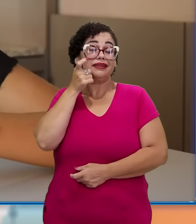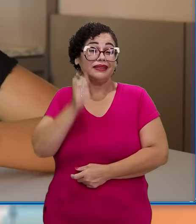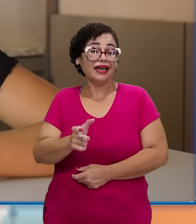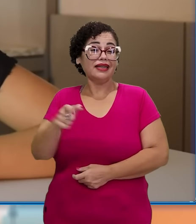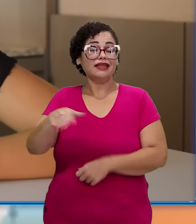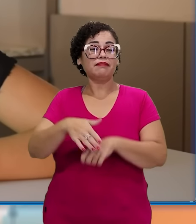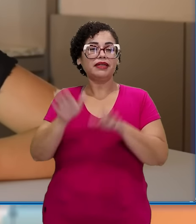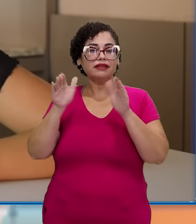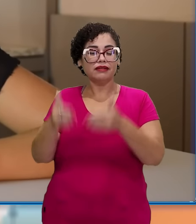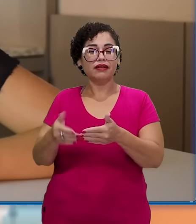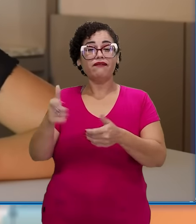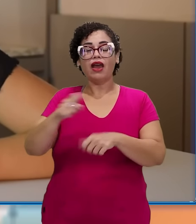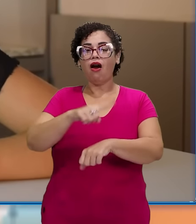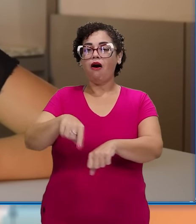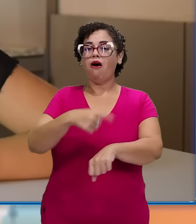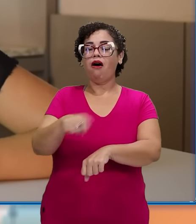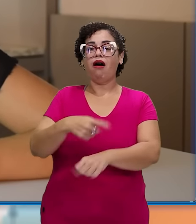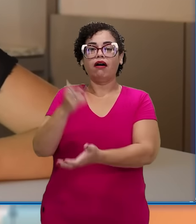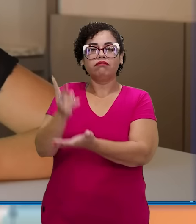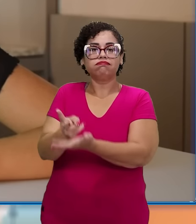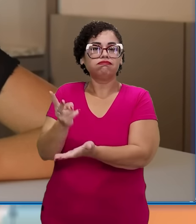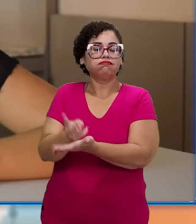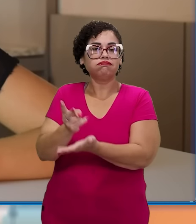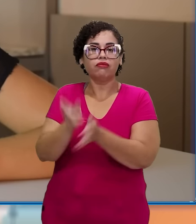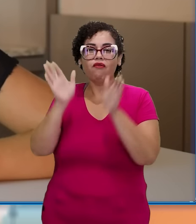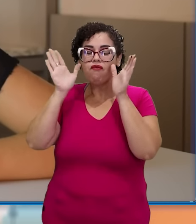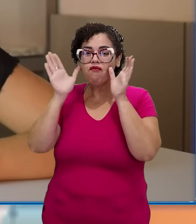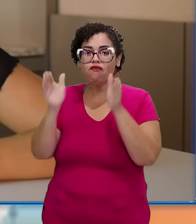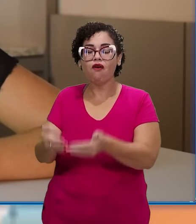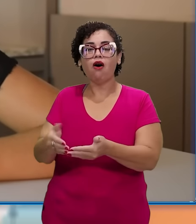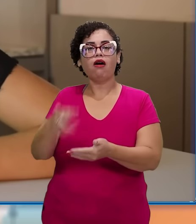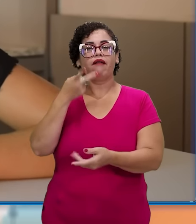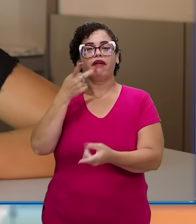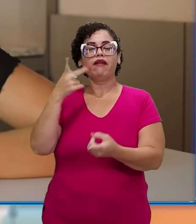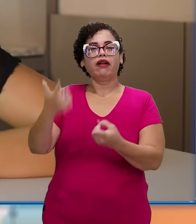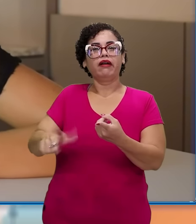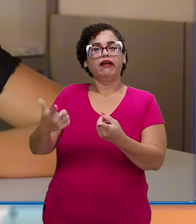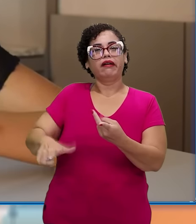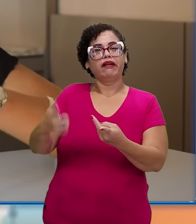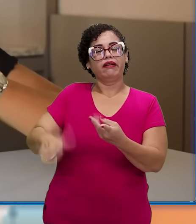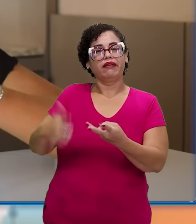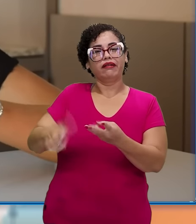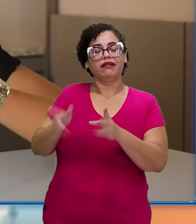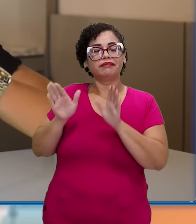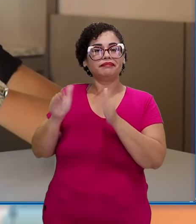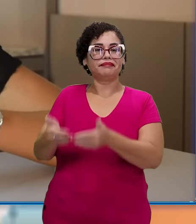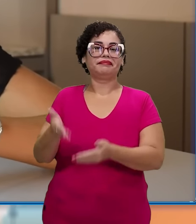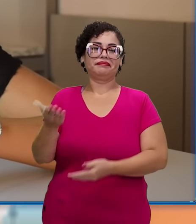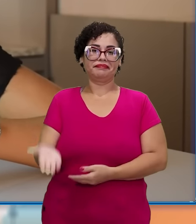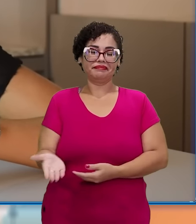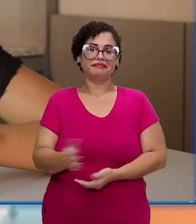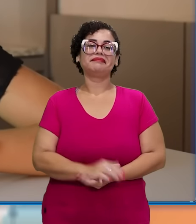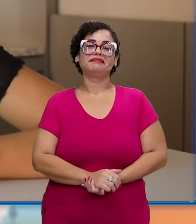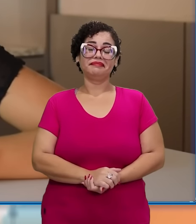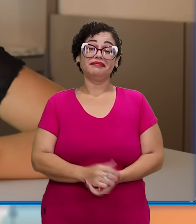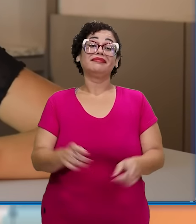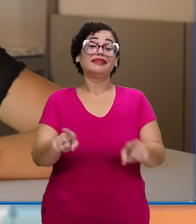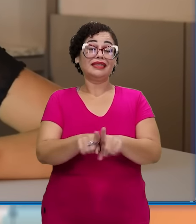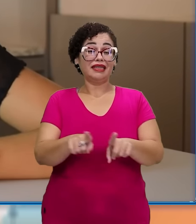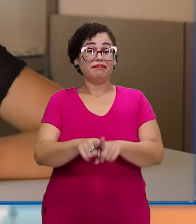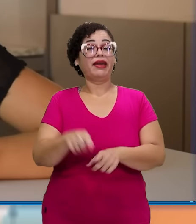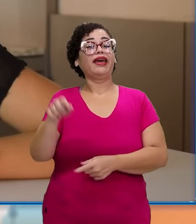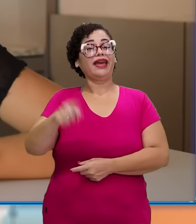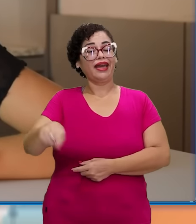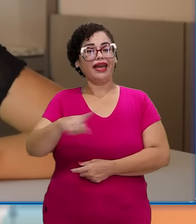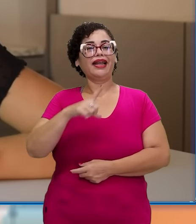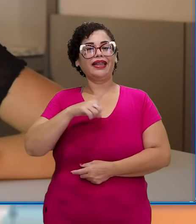específicos em que eles conseguem ficar horas e horas dedicados focados e falando sobre esses interesses específicos assim